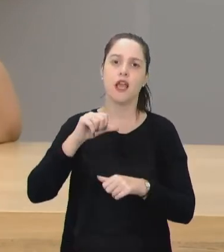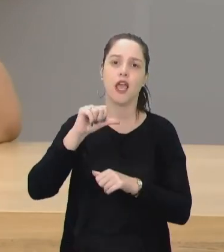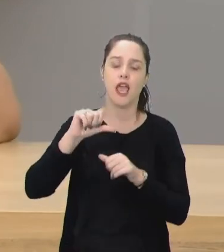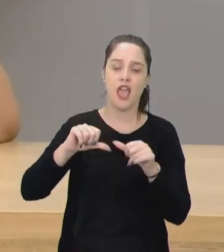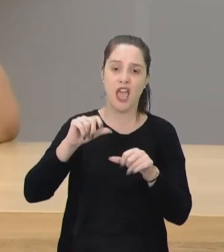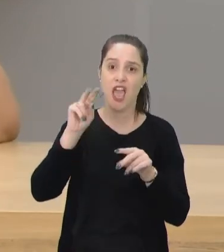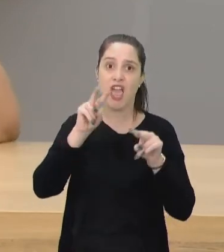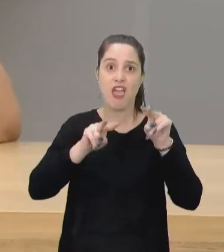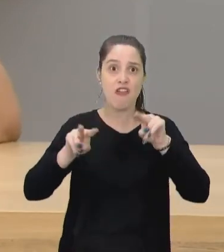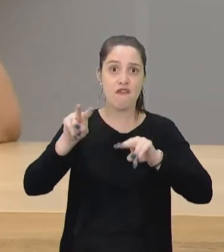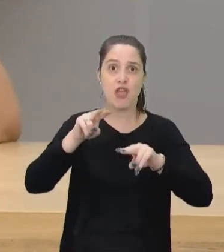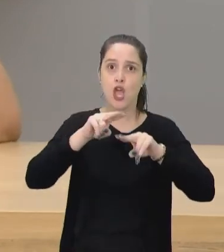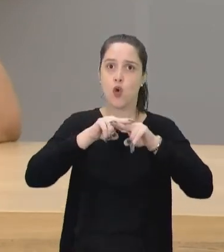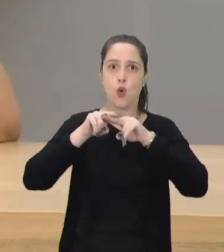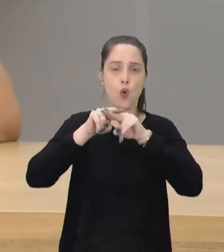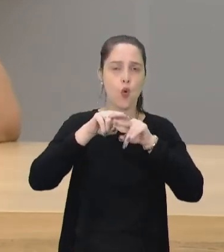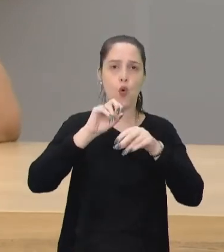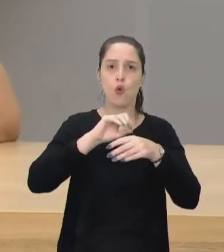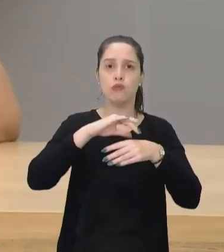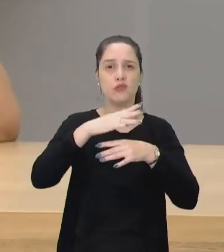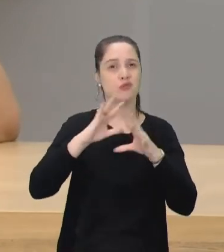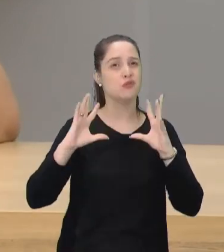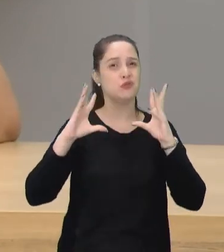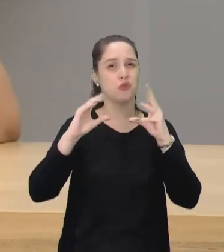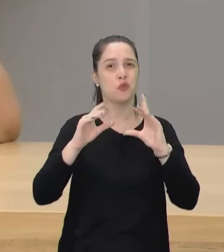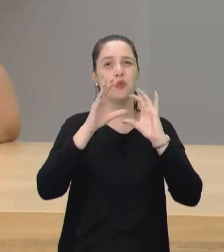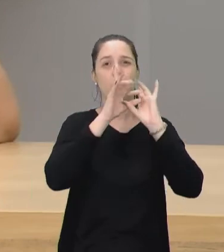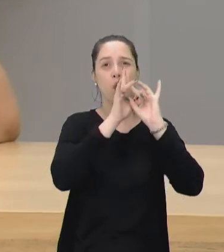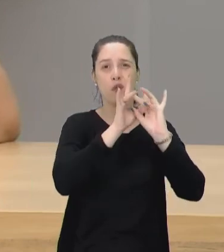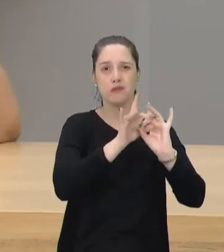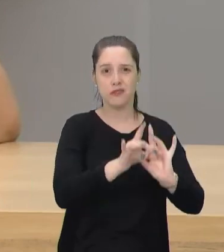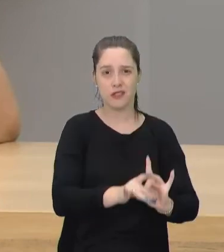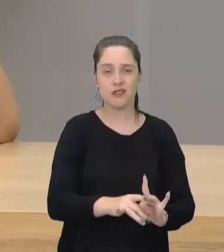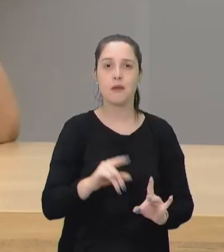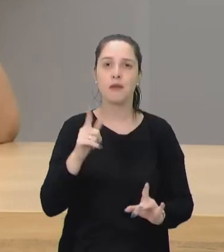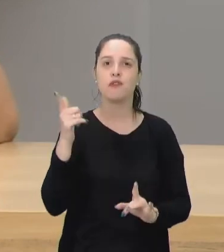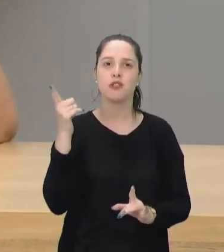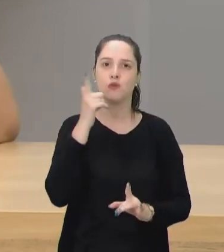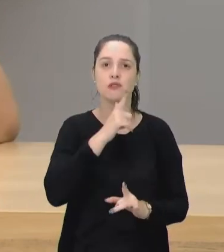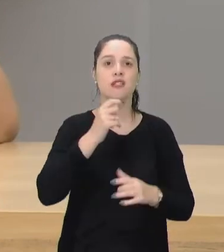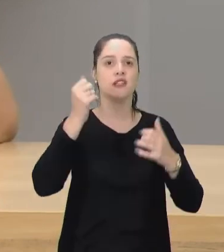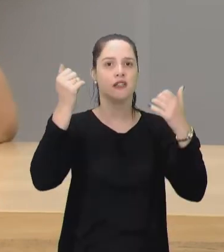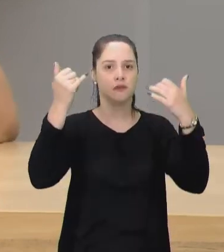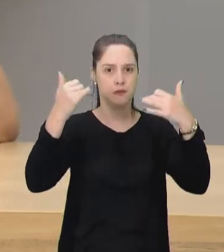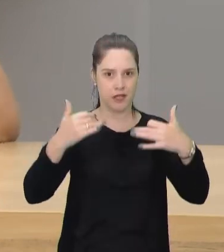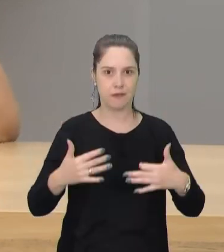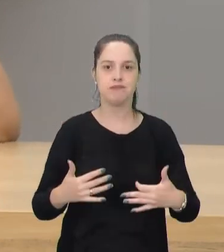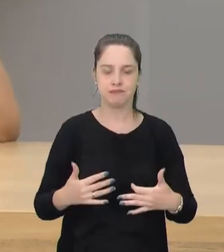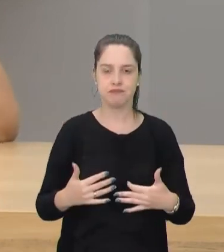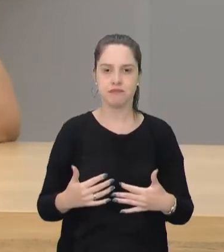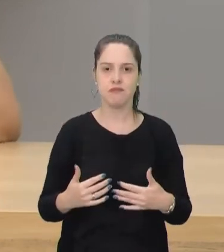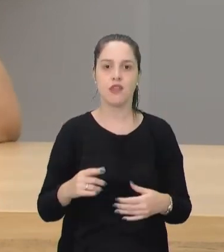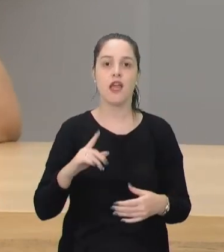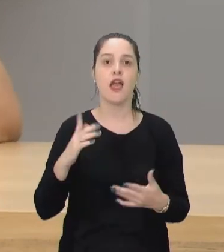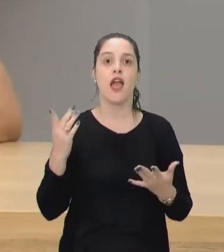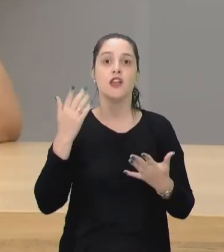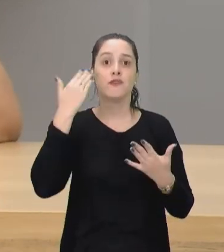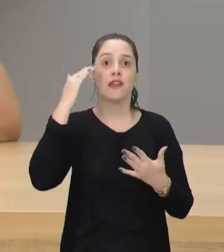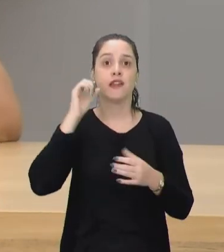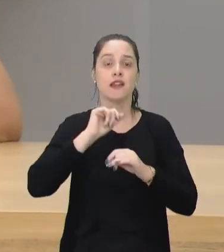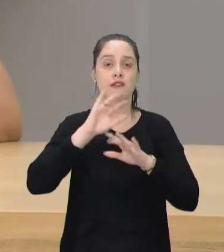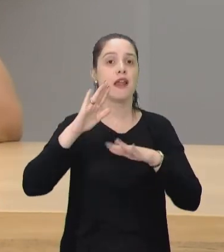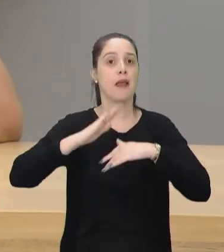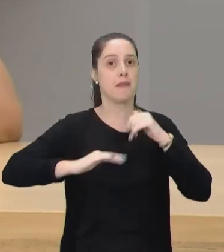todo o conteúdo. Então ele serve como um bom resumo para você conseguir explicar alguma coisa. A gente vai entender isso